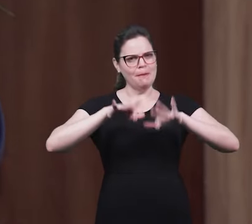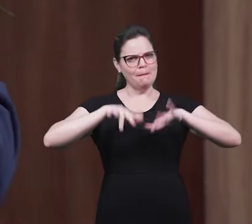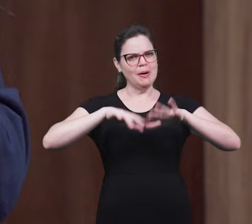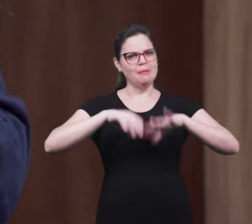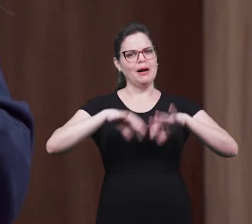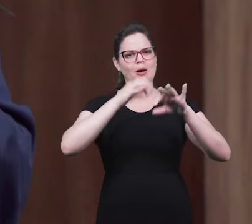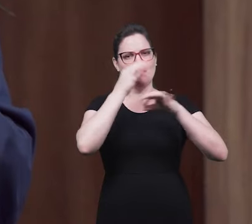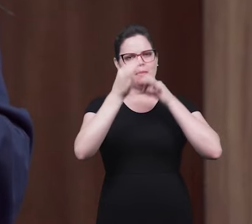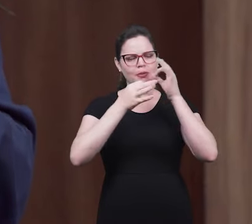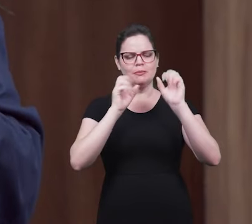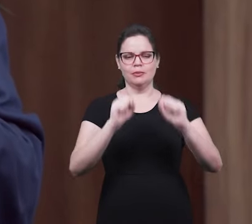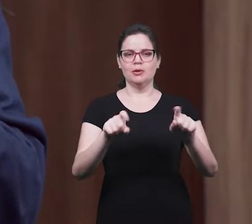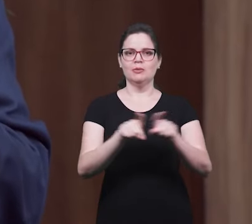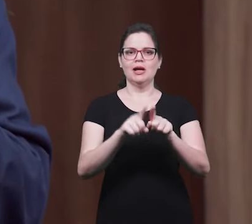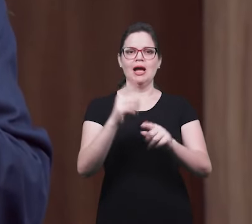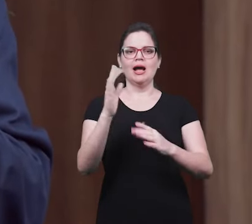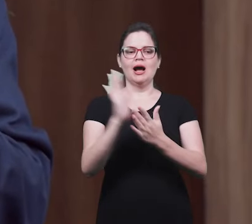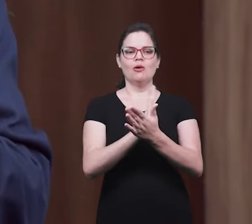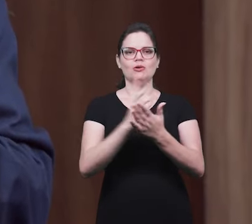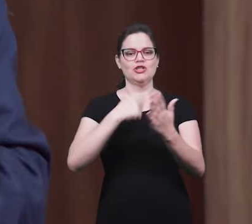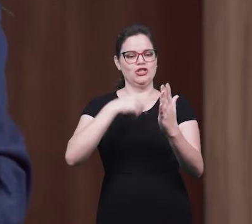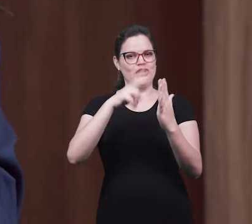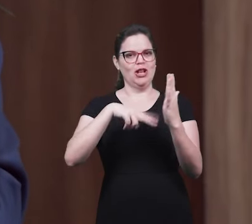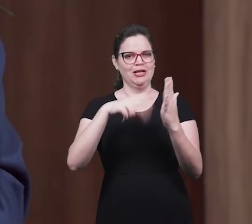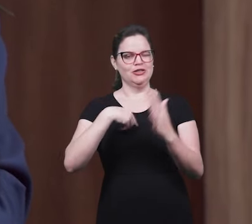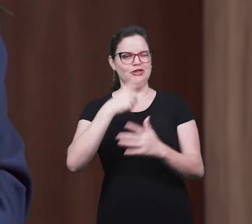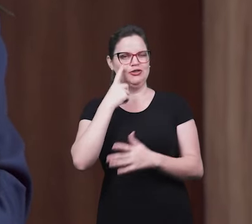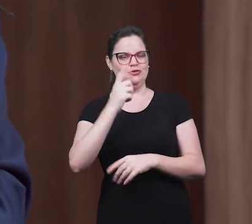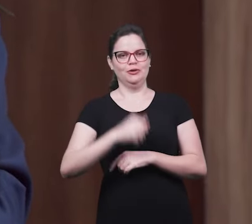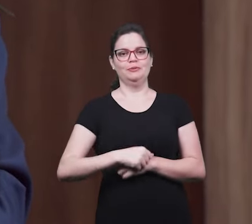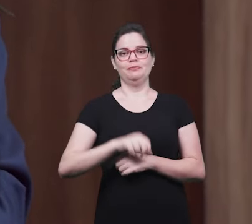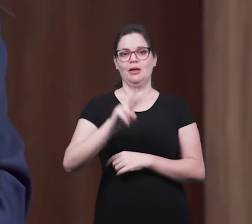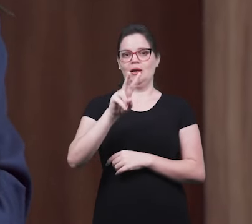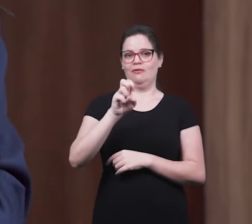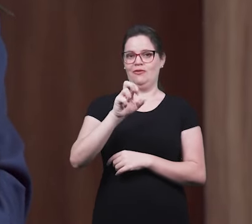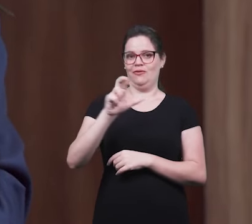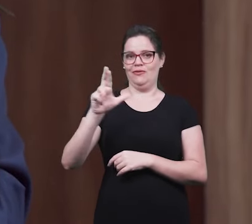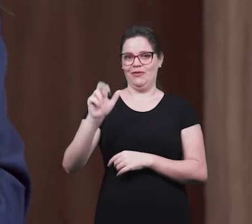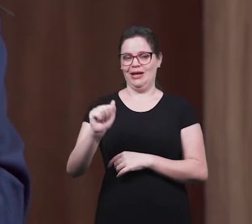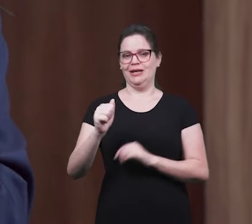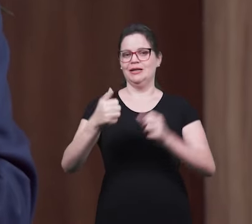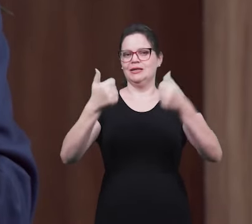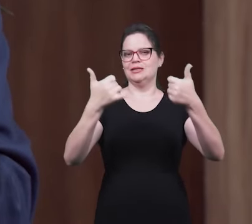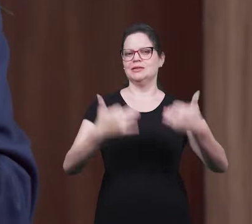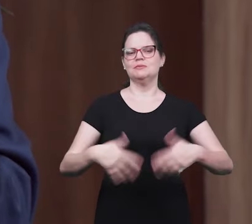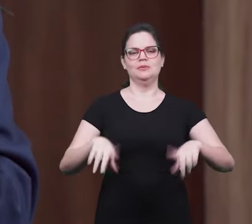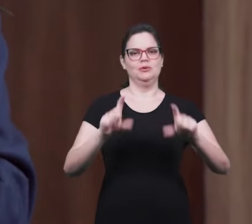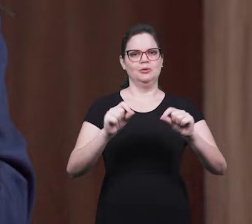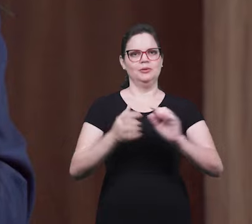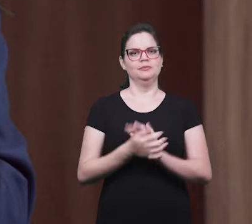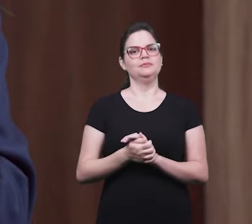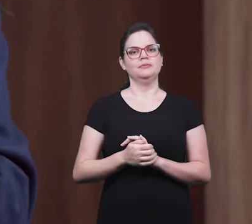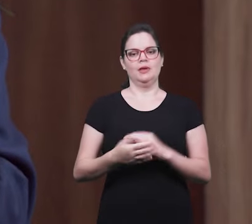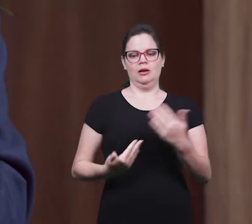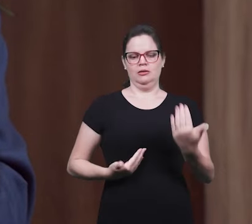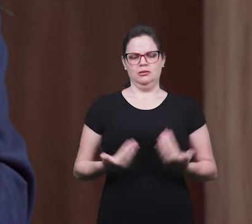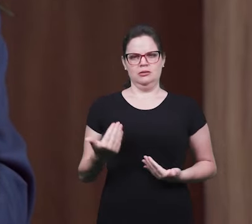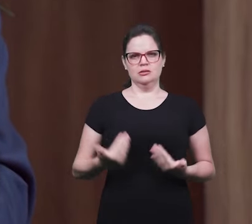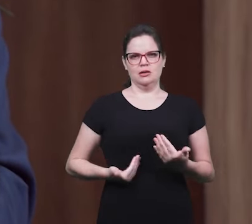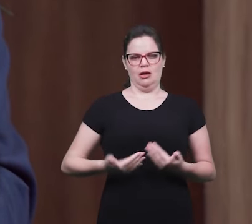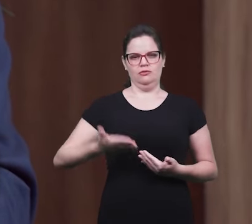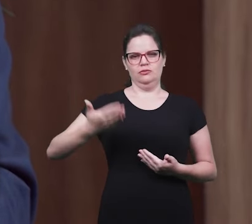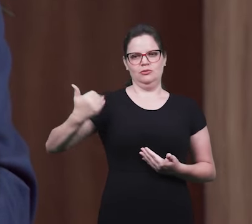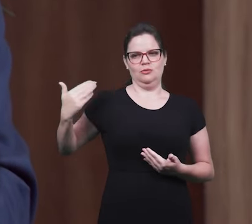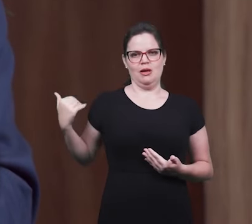nós sempre destacamos. A Vera Lúcia Silva Matias disse assim: as experiências dos servos